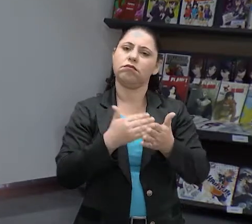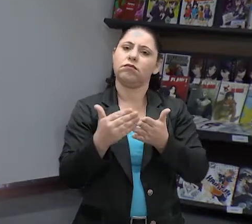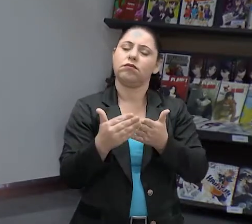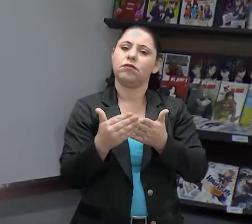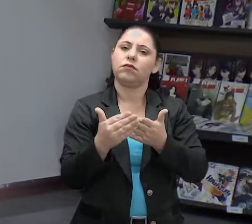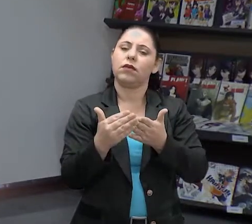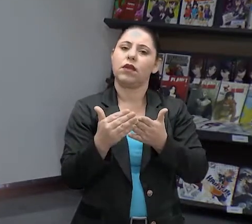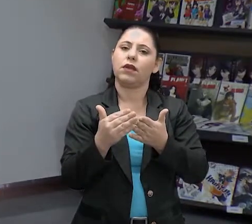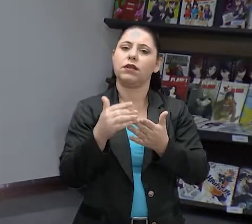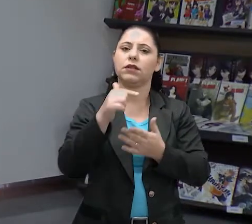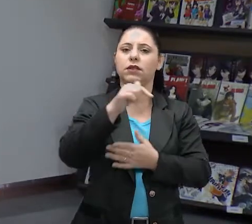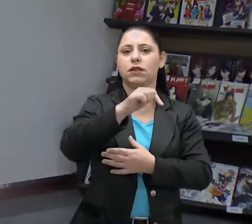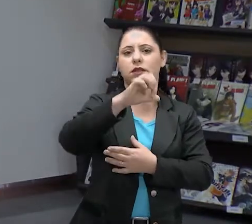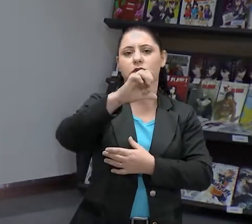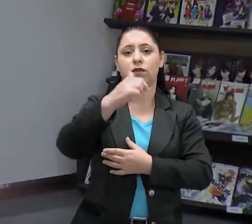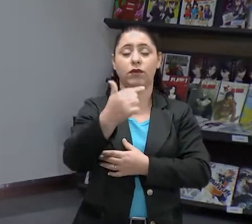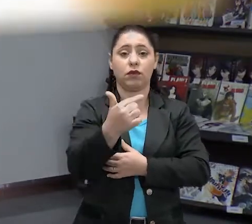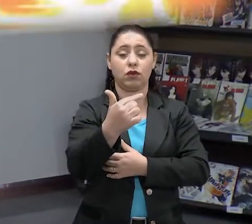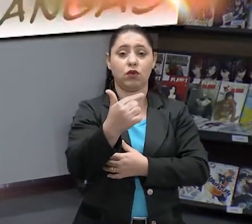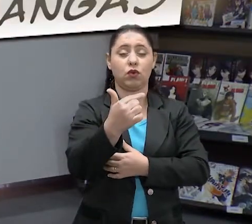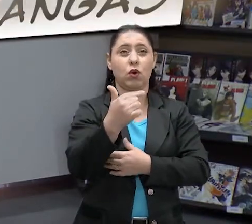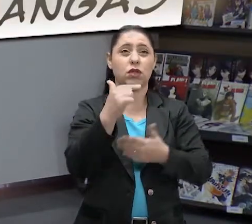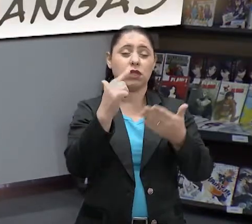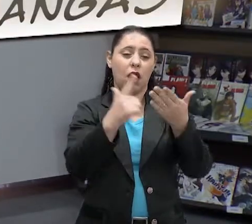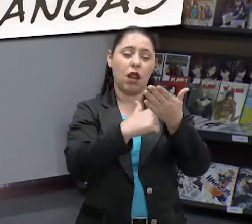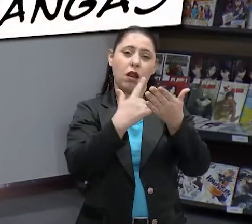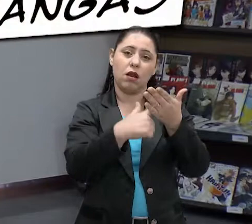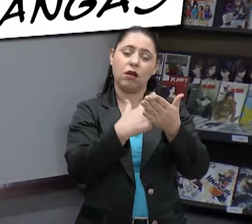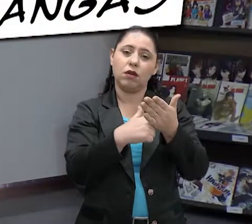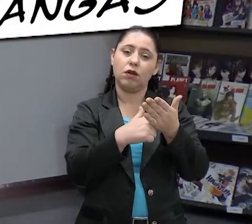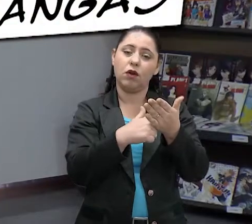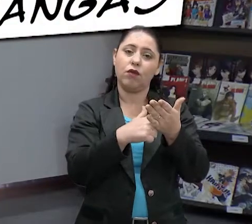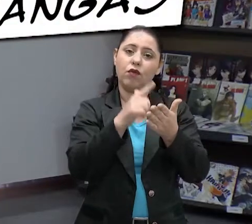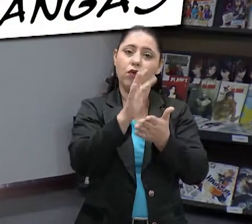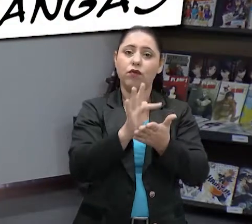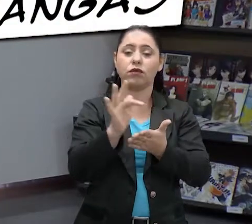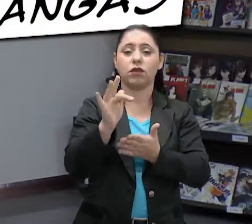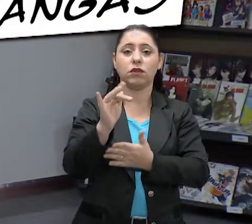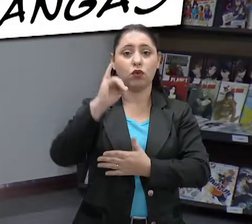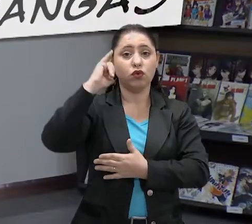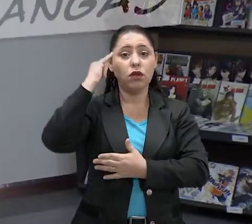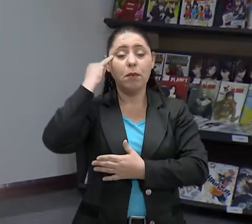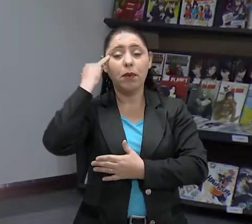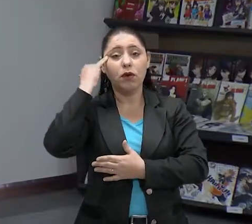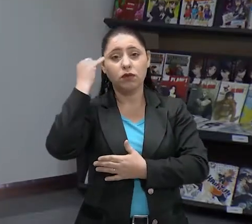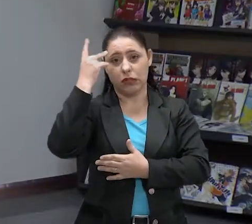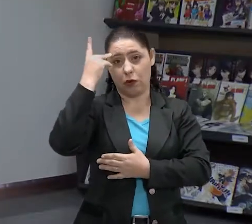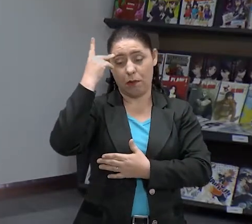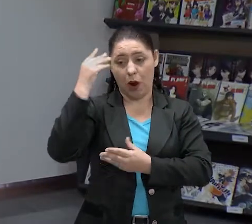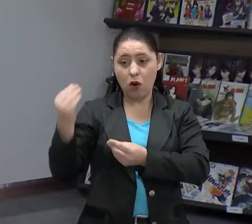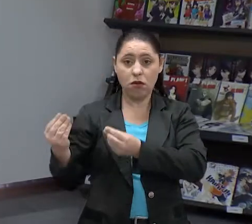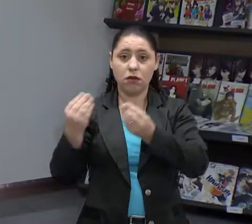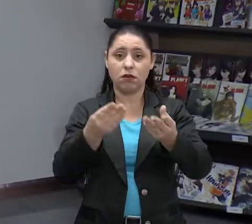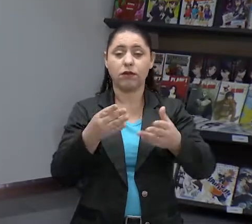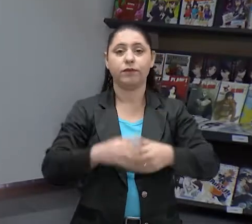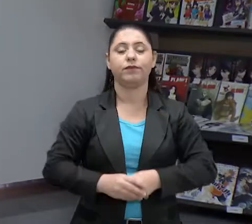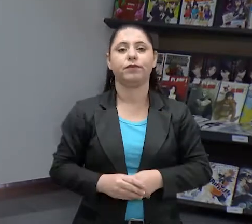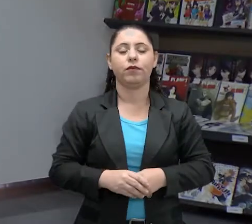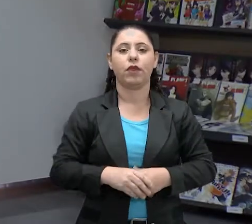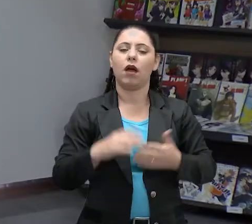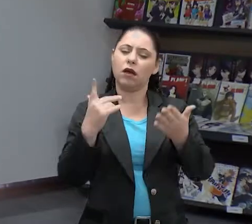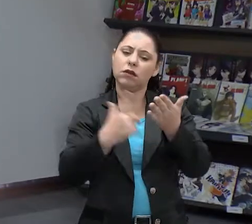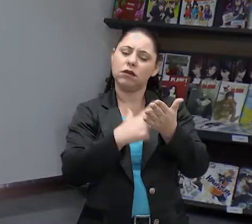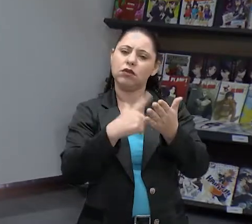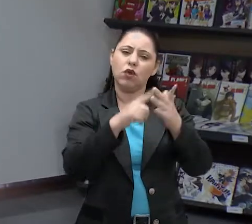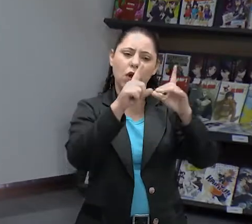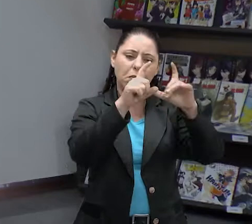recebeu recentemente uma coleção de 792 mangás doada pela Fundação Japão, em São Paulo. As histórias